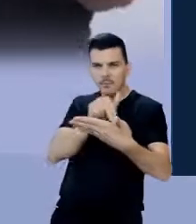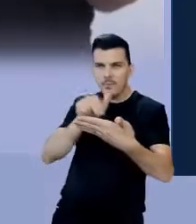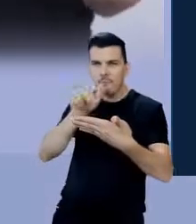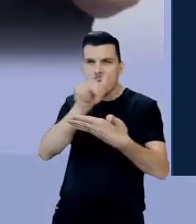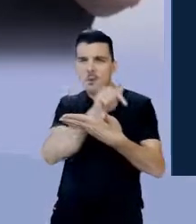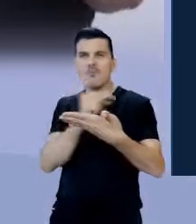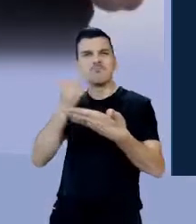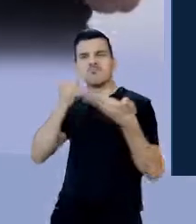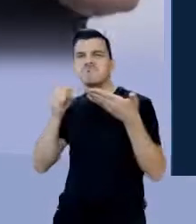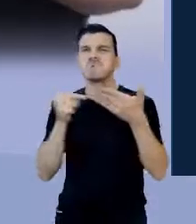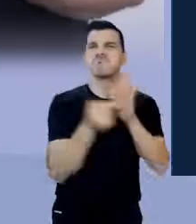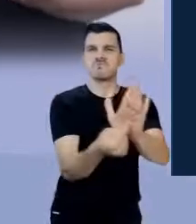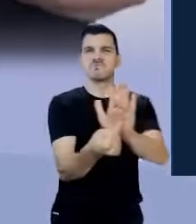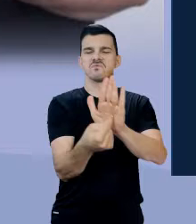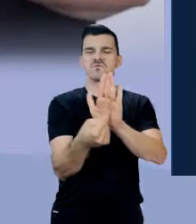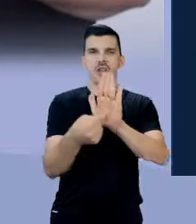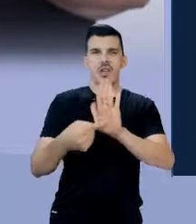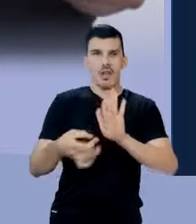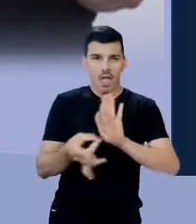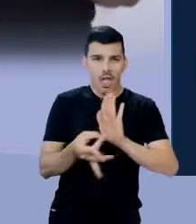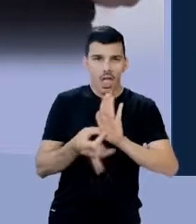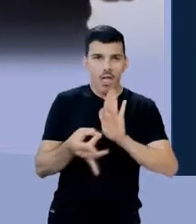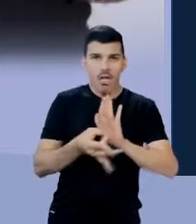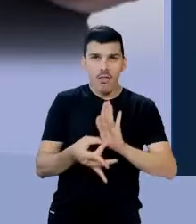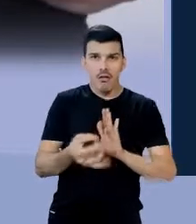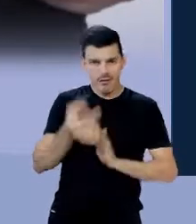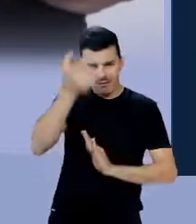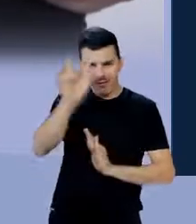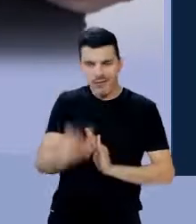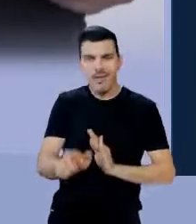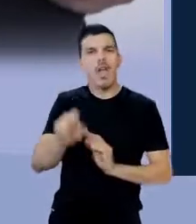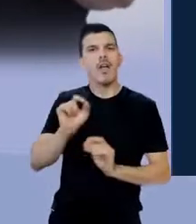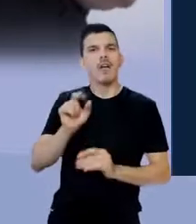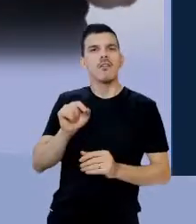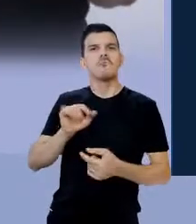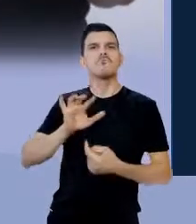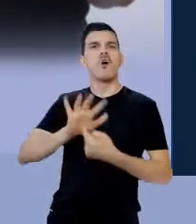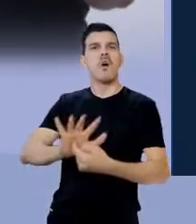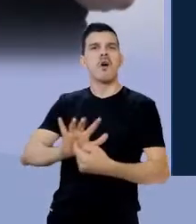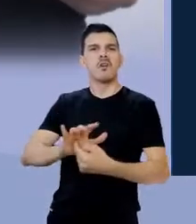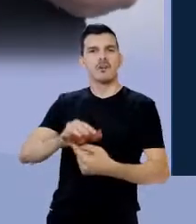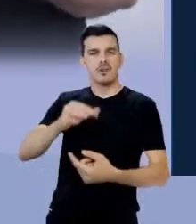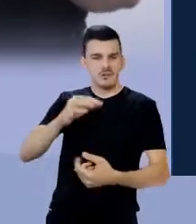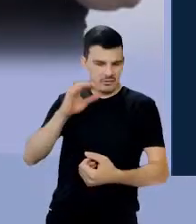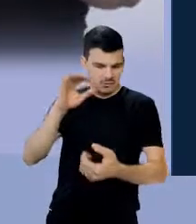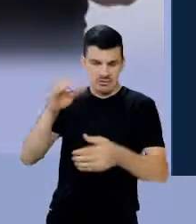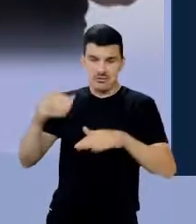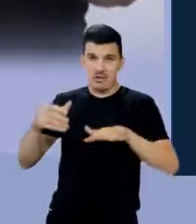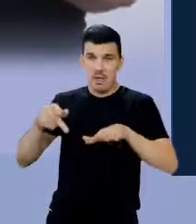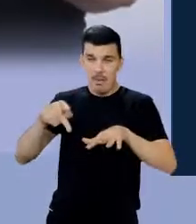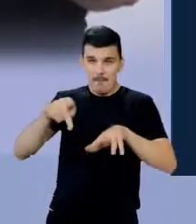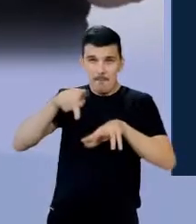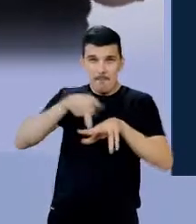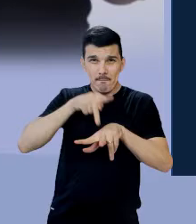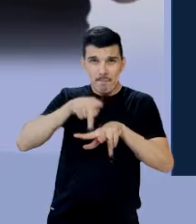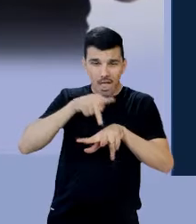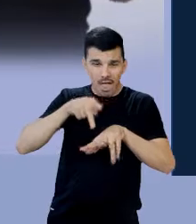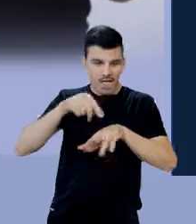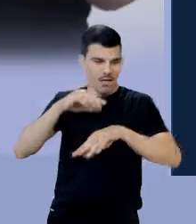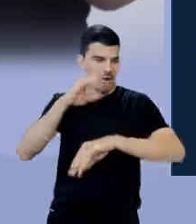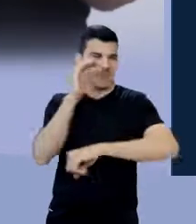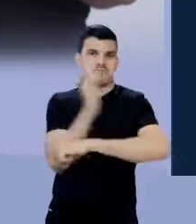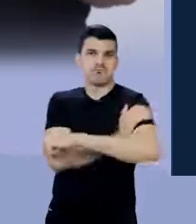para mostrar e para denunciar a situação desse homem, era mostrando-o com pés